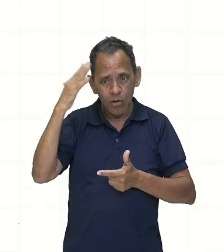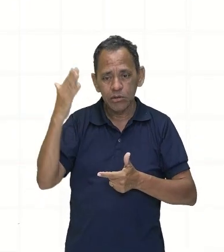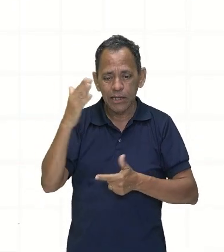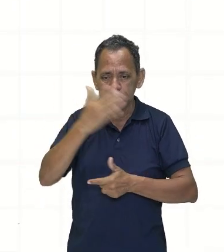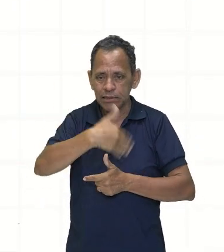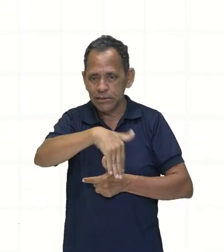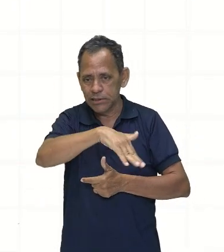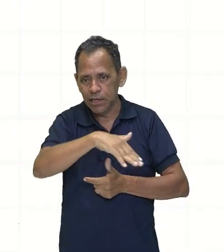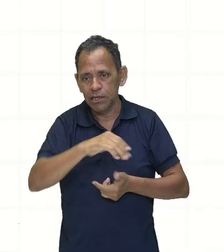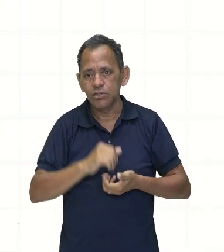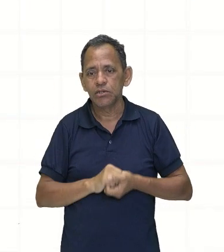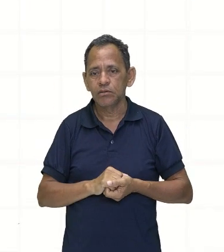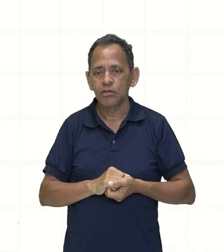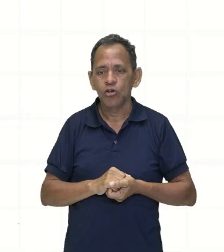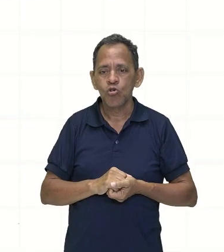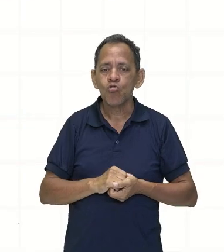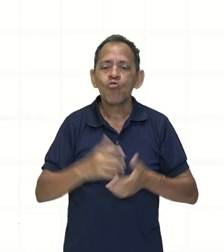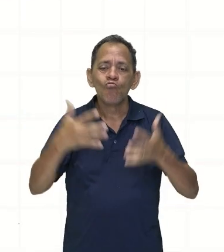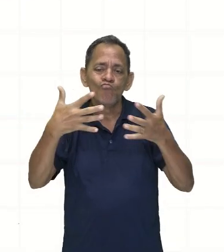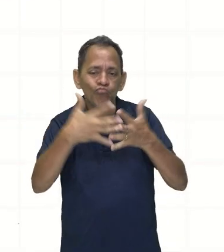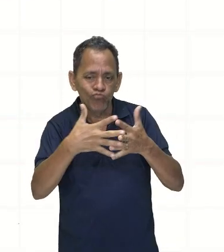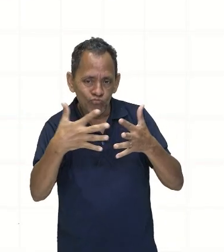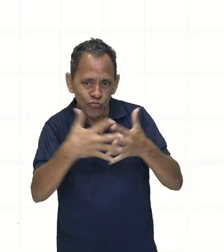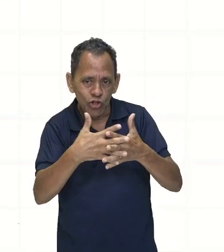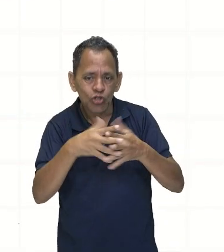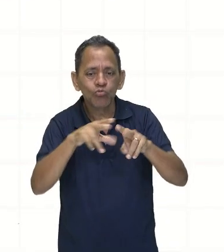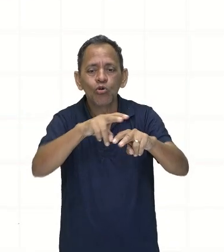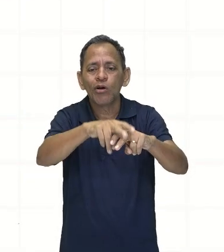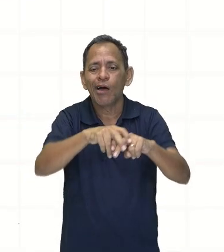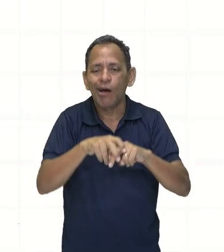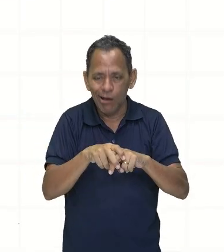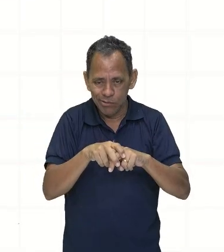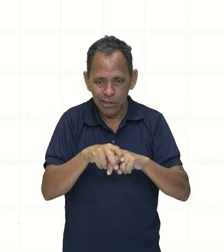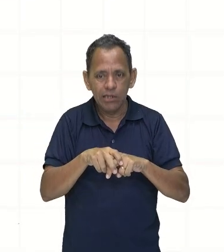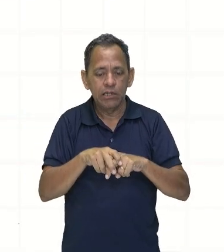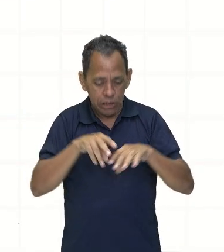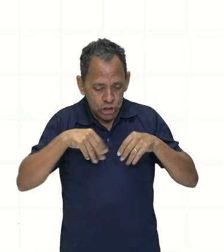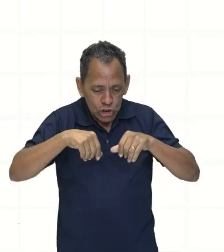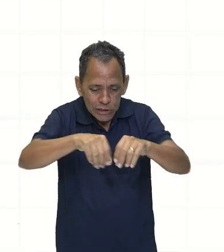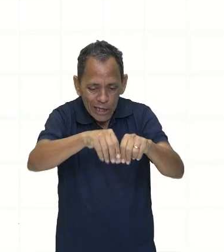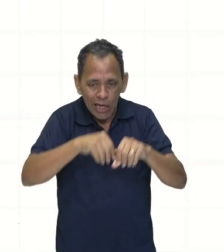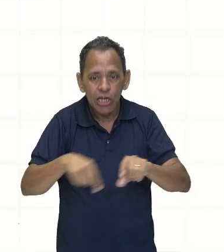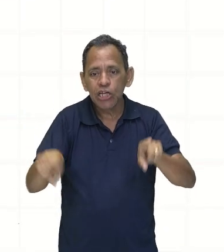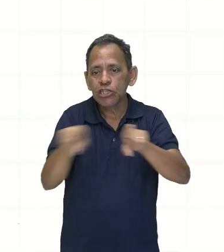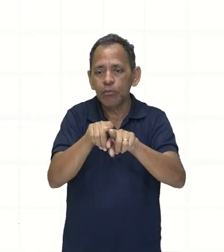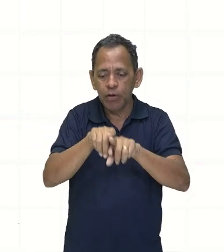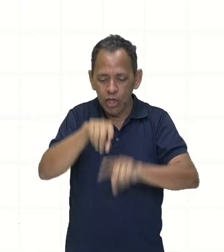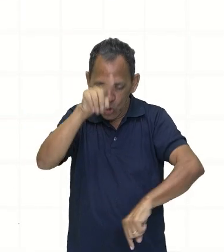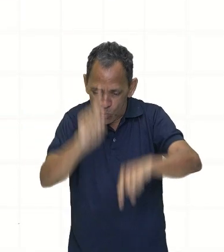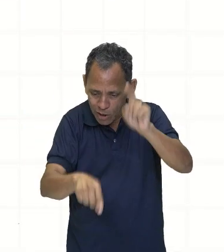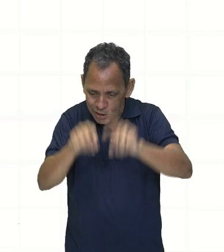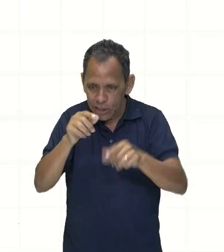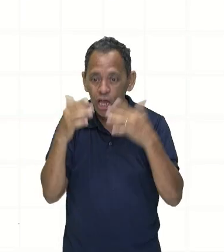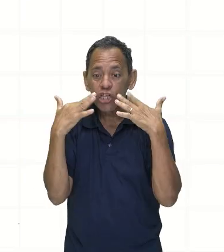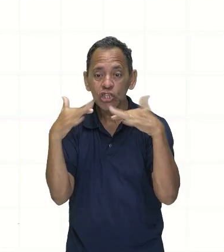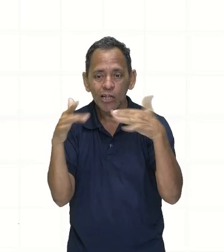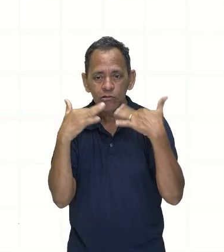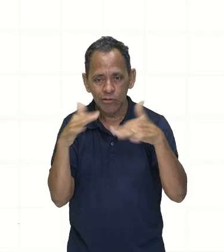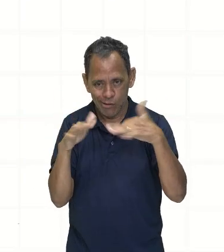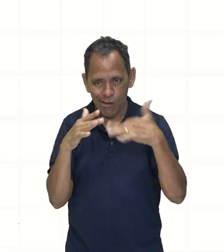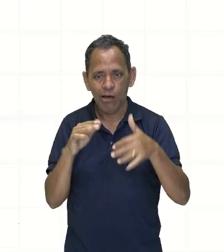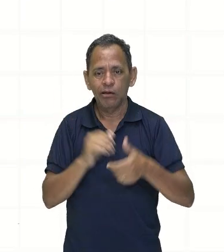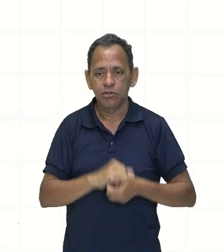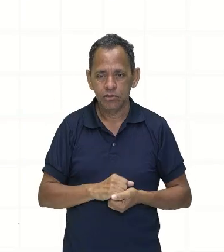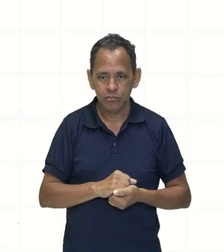indígenas. Conflitos por terra e também pelos recursos naturais são bastante frequentes, né? E